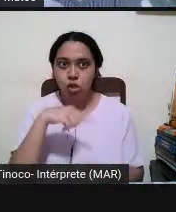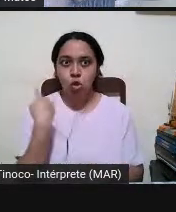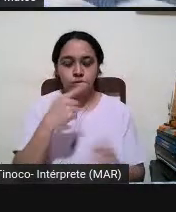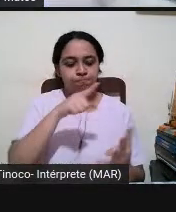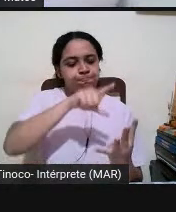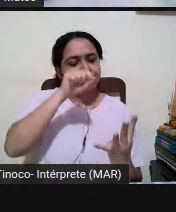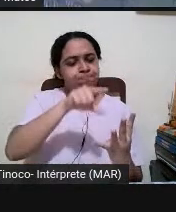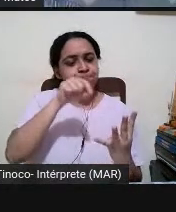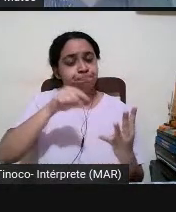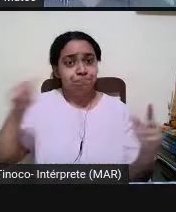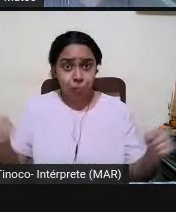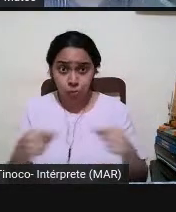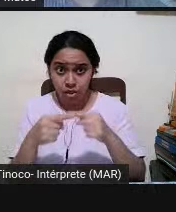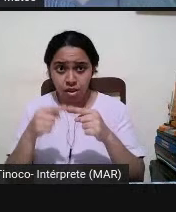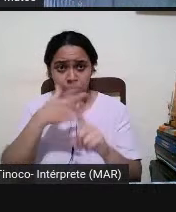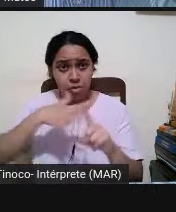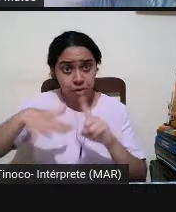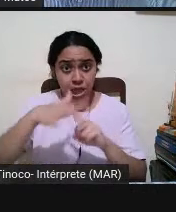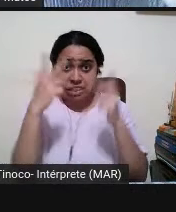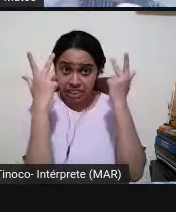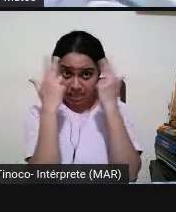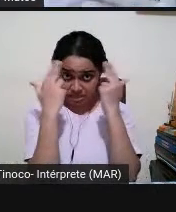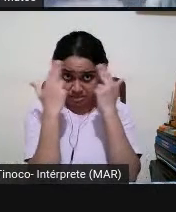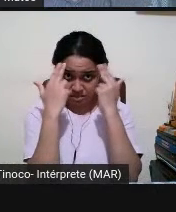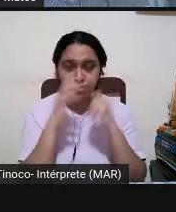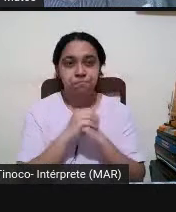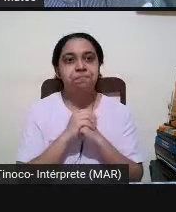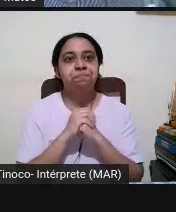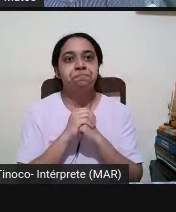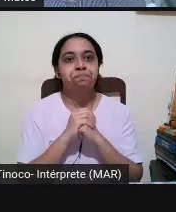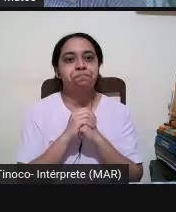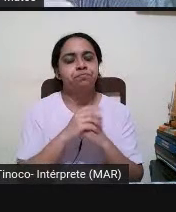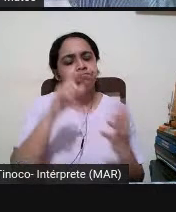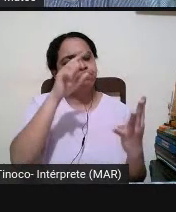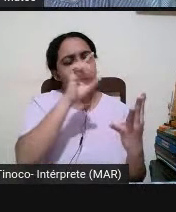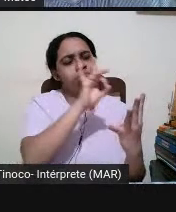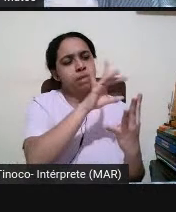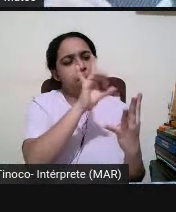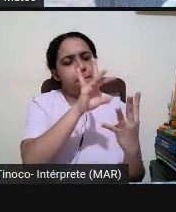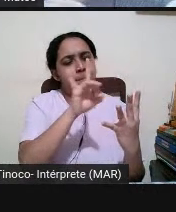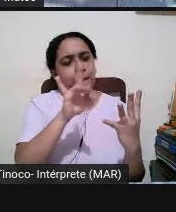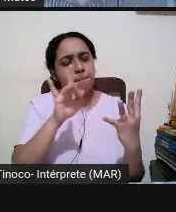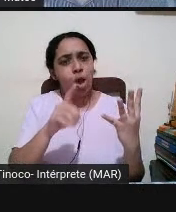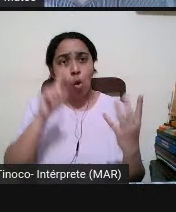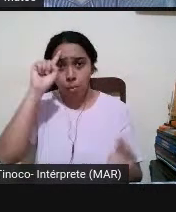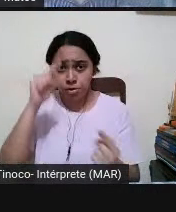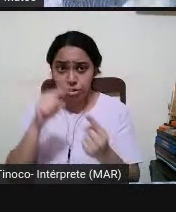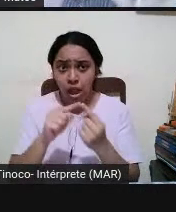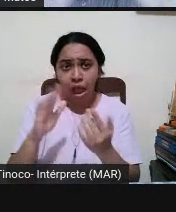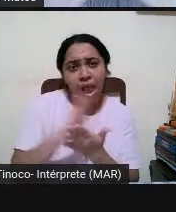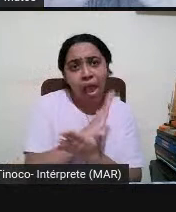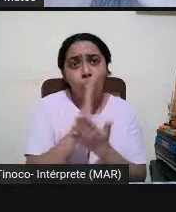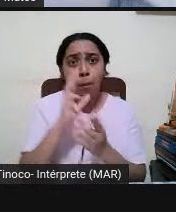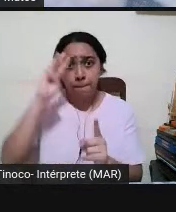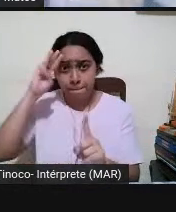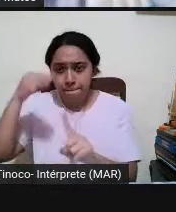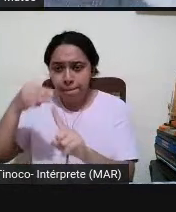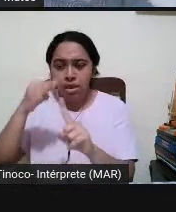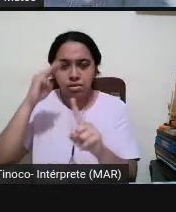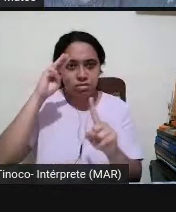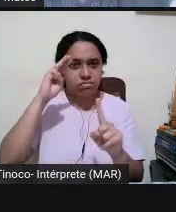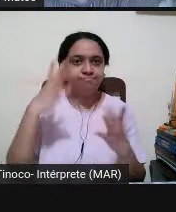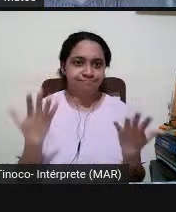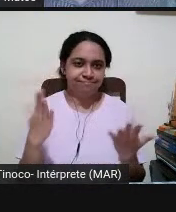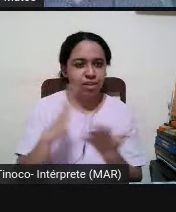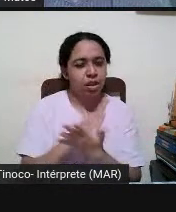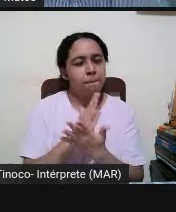com a parte do meio ambiente natural o e dentro de cada objetivo a gente selecionou algumas metas né mas sempre deixava